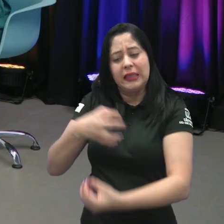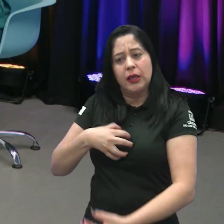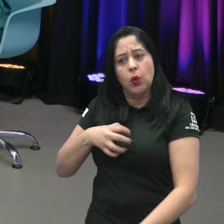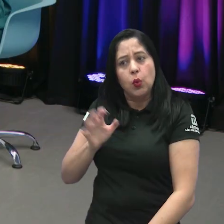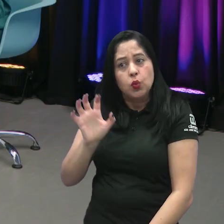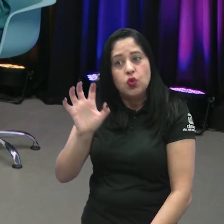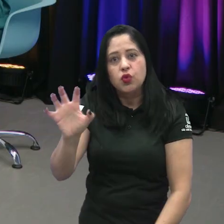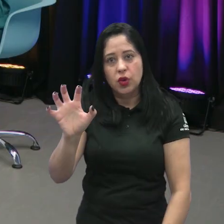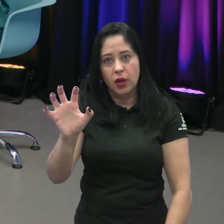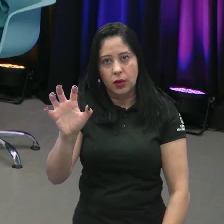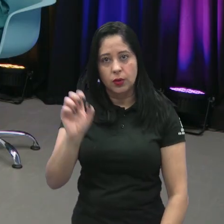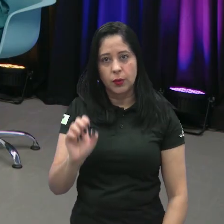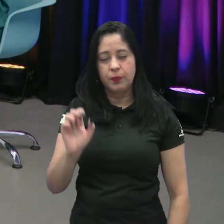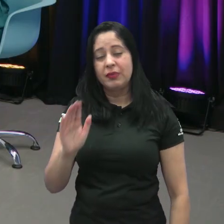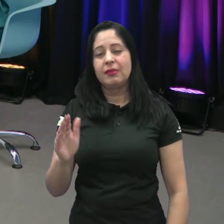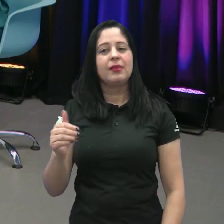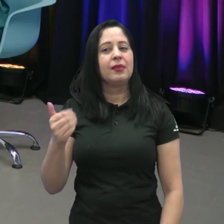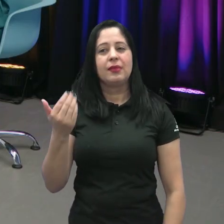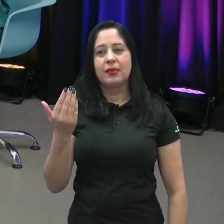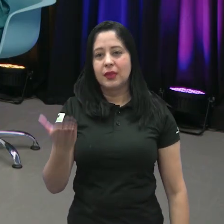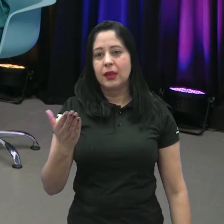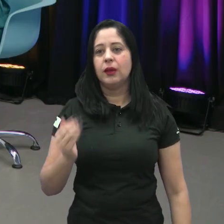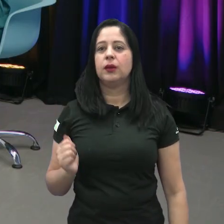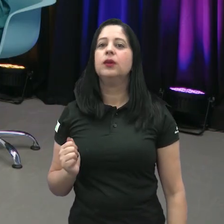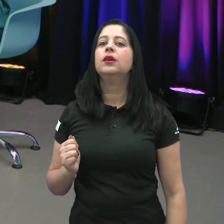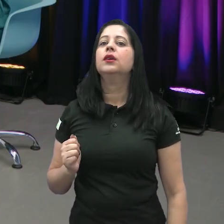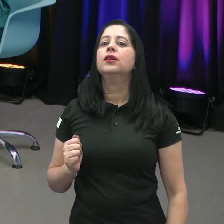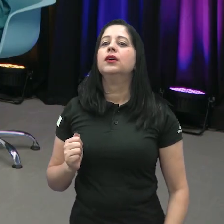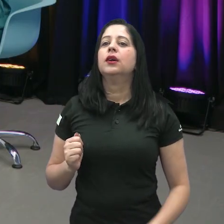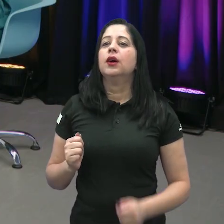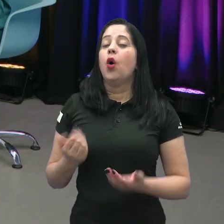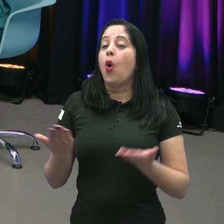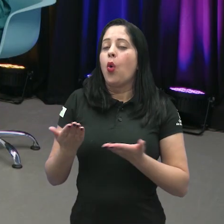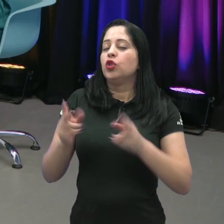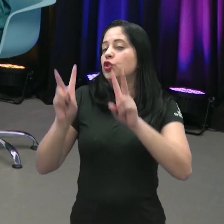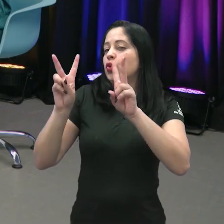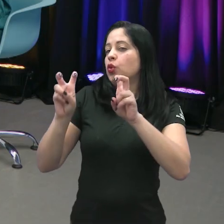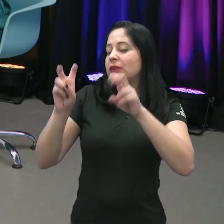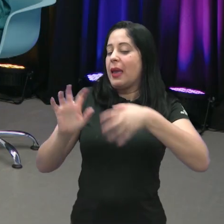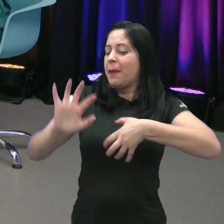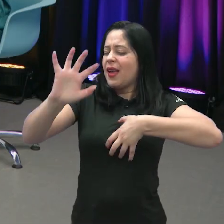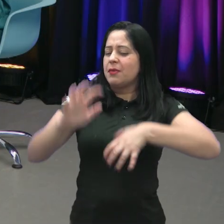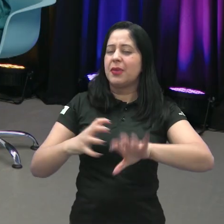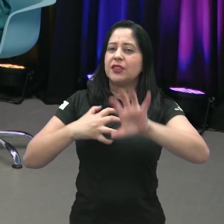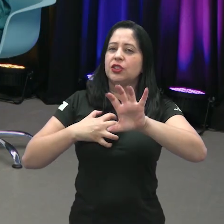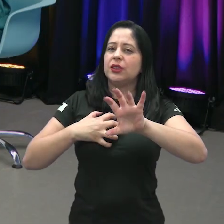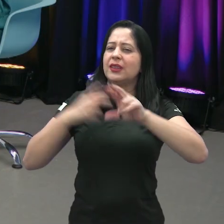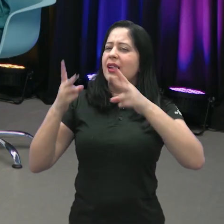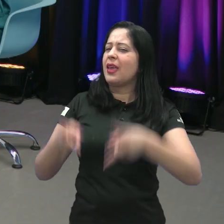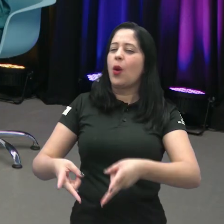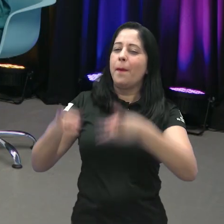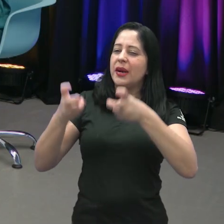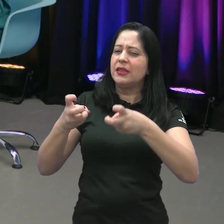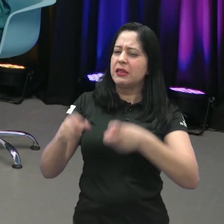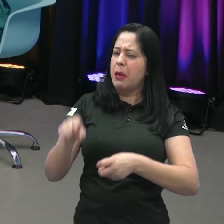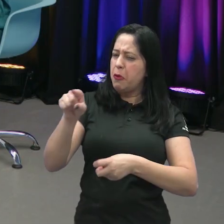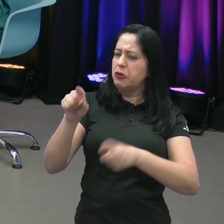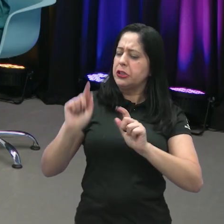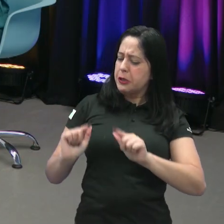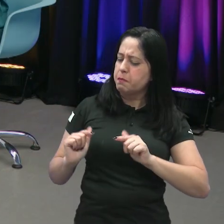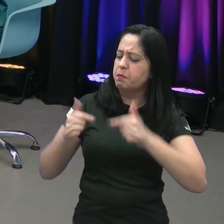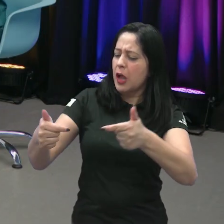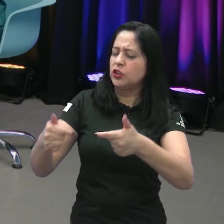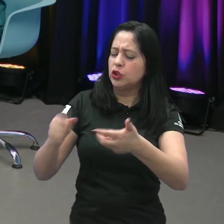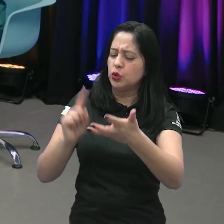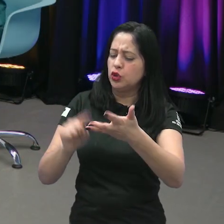entender a essência da pessoa, né? Então, quando a gente vem resgatar essa temática da empatia, a gente olha quais são as